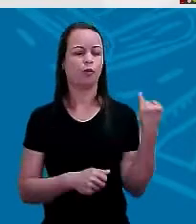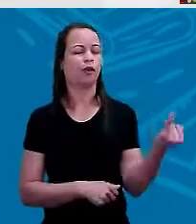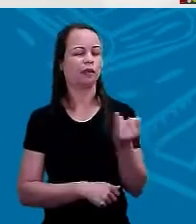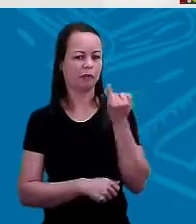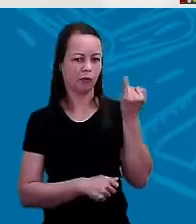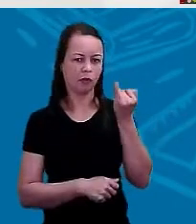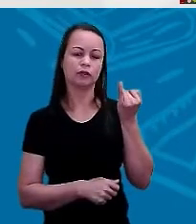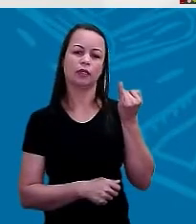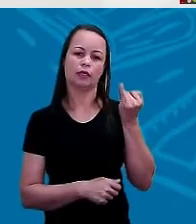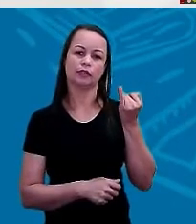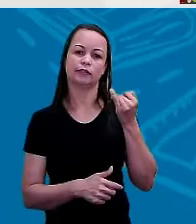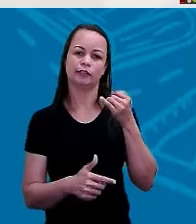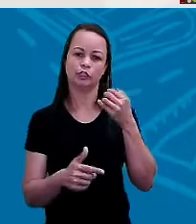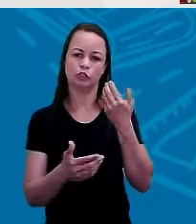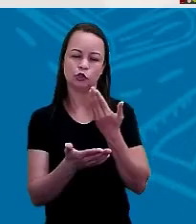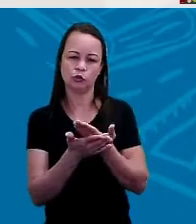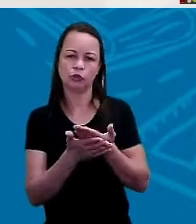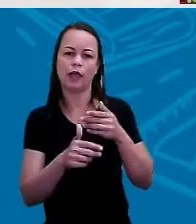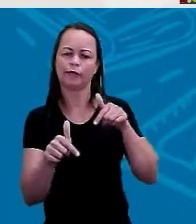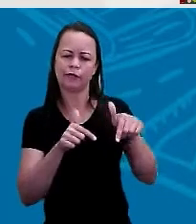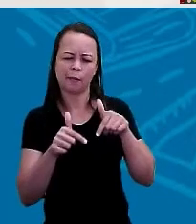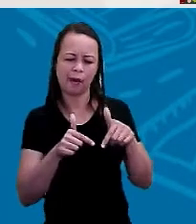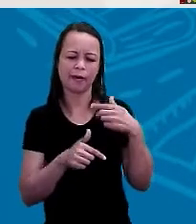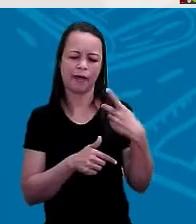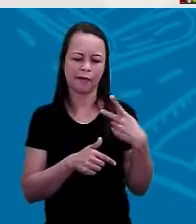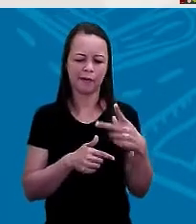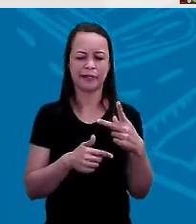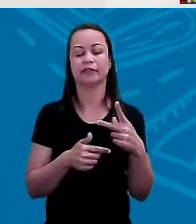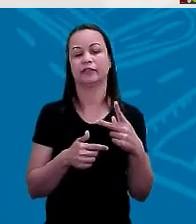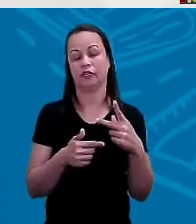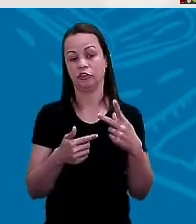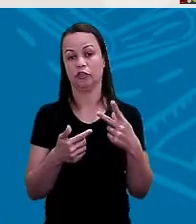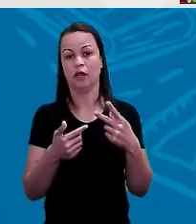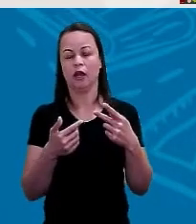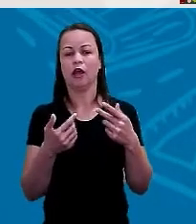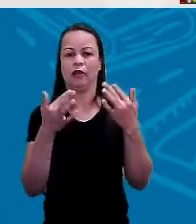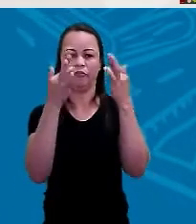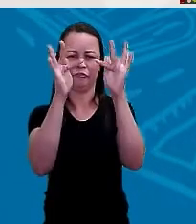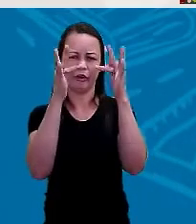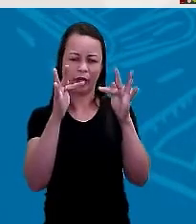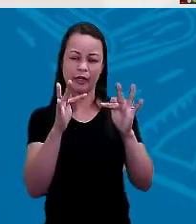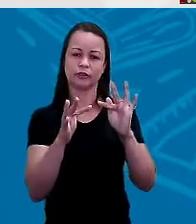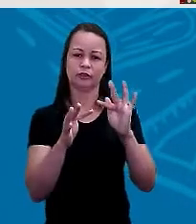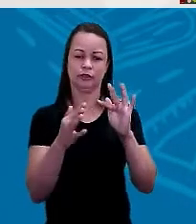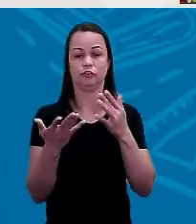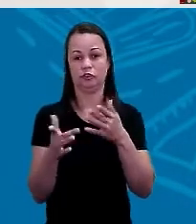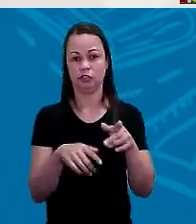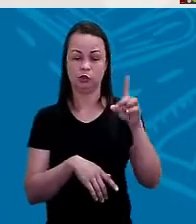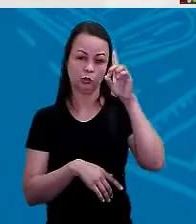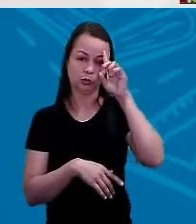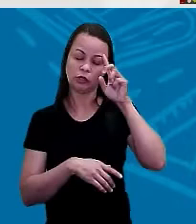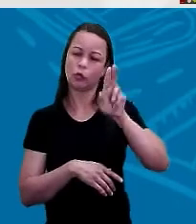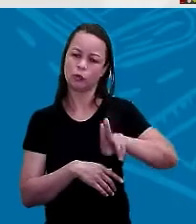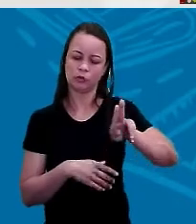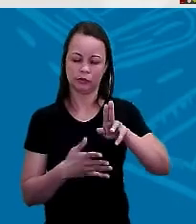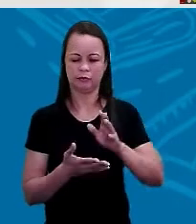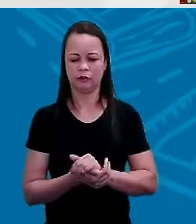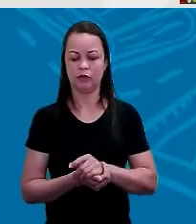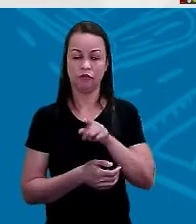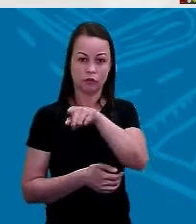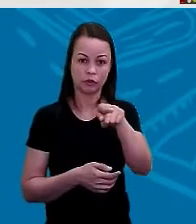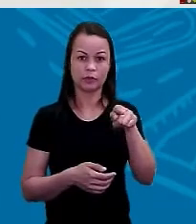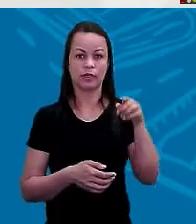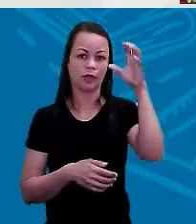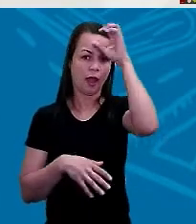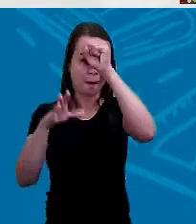importante a gente trabalhar com essas usual phrases. São frases úteis do dia a dia. Para você aprender inglês, só basta 20